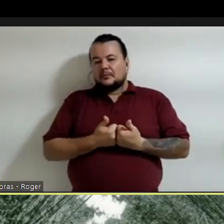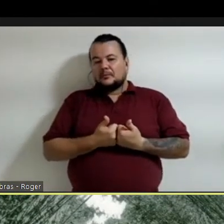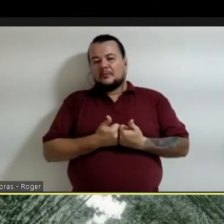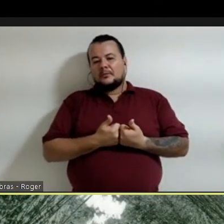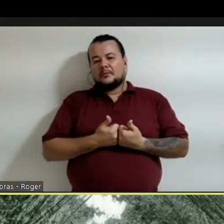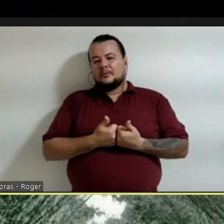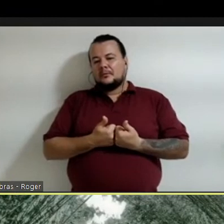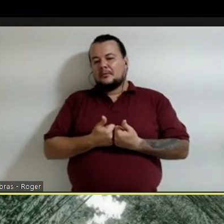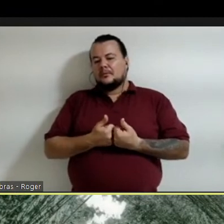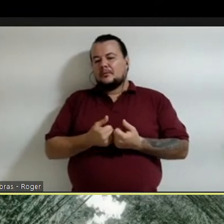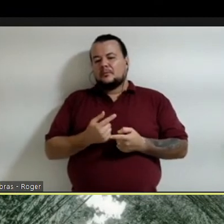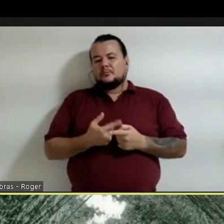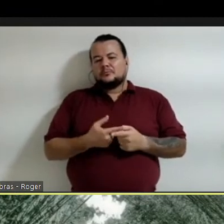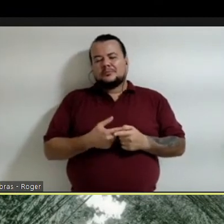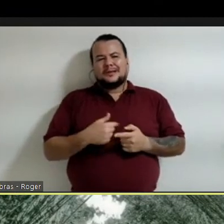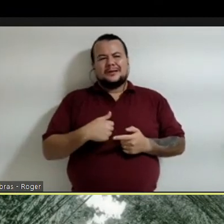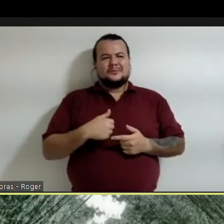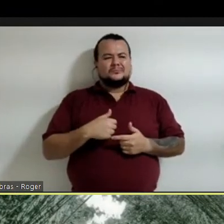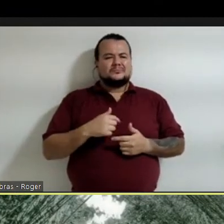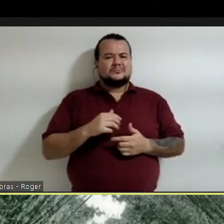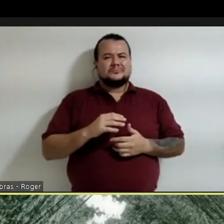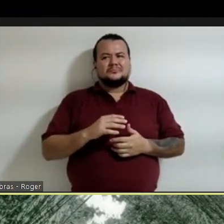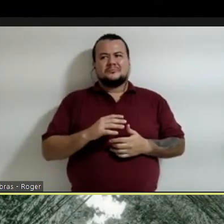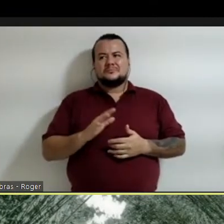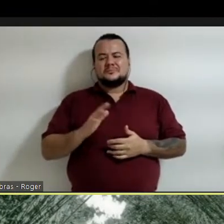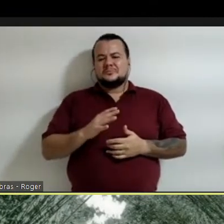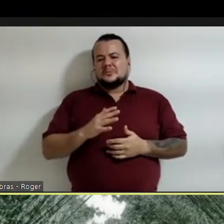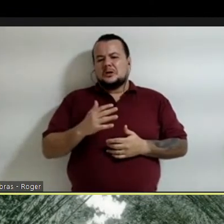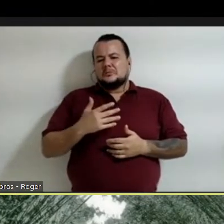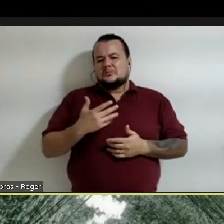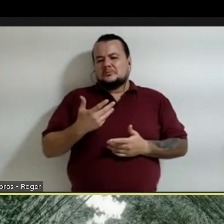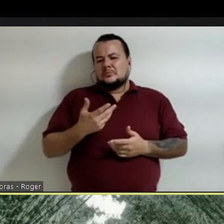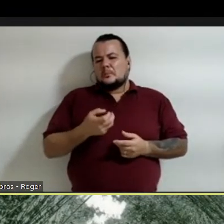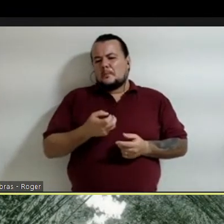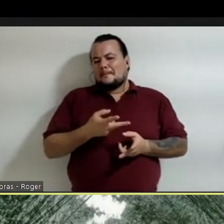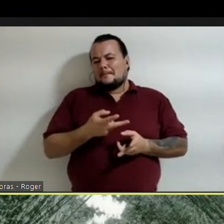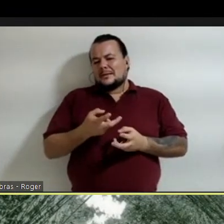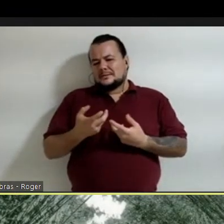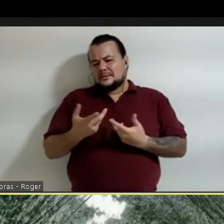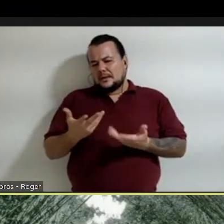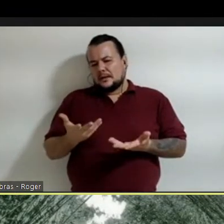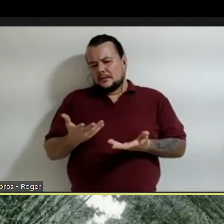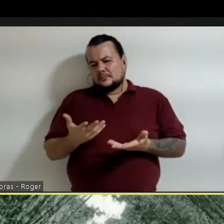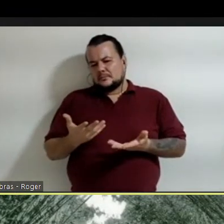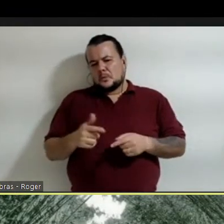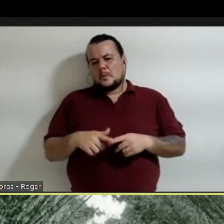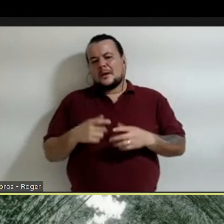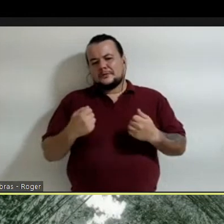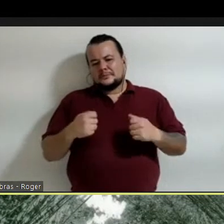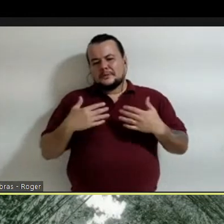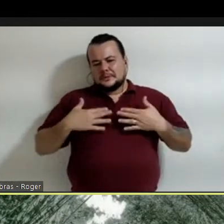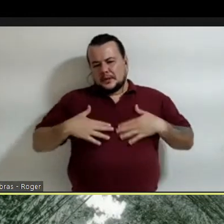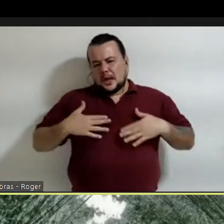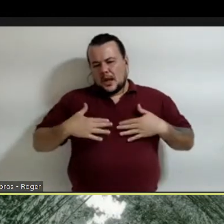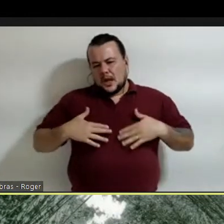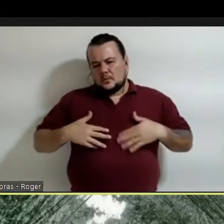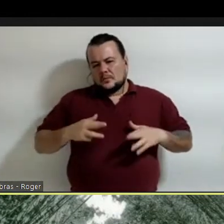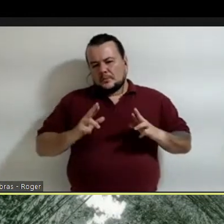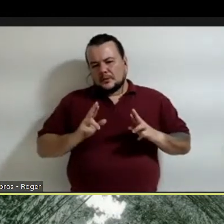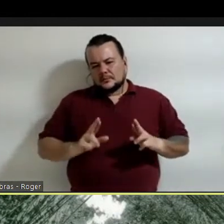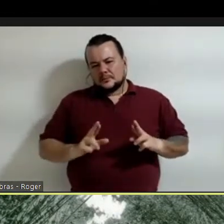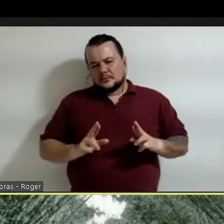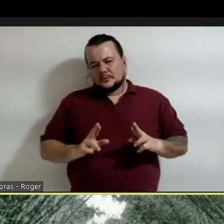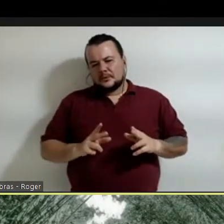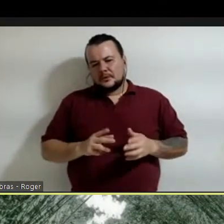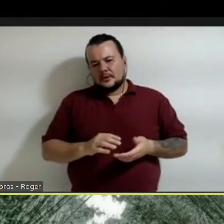eu nem vejo, pelo menos até onde isso é algo ainda a se apurar com mais calma. Sobretudo, eu